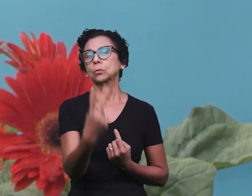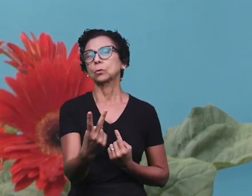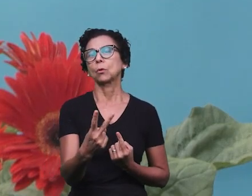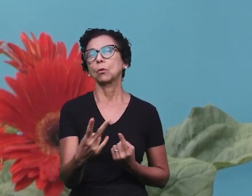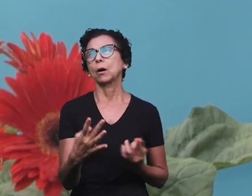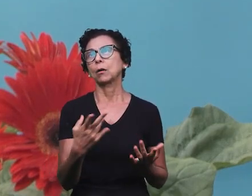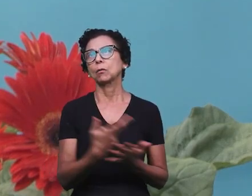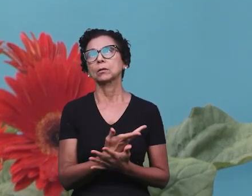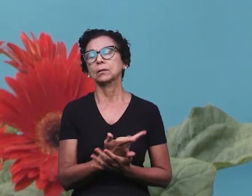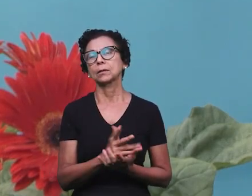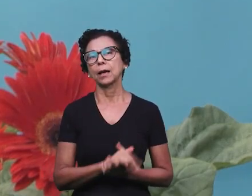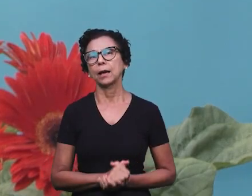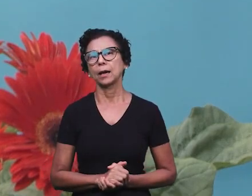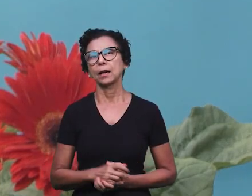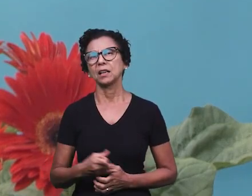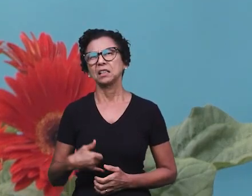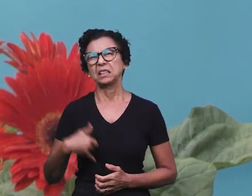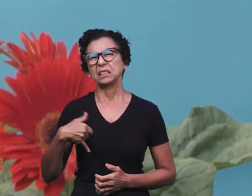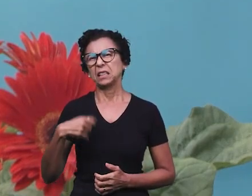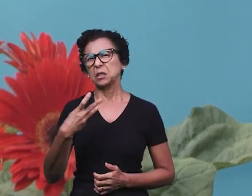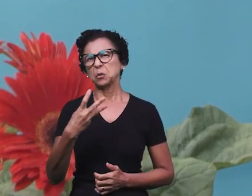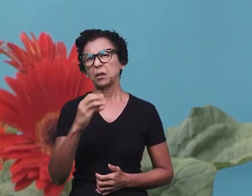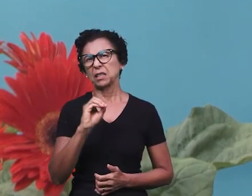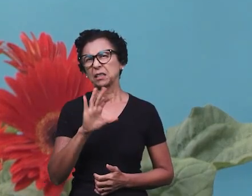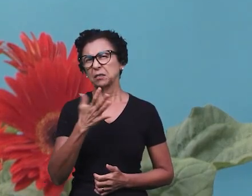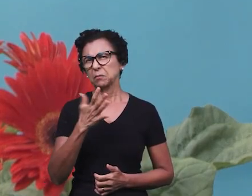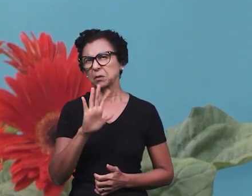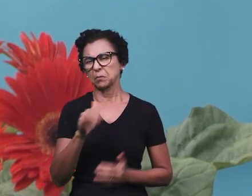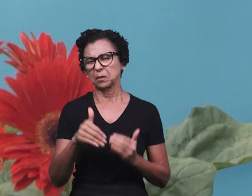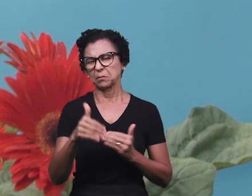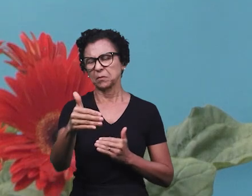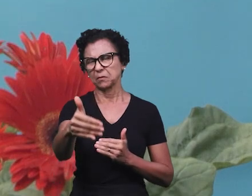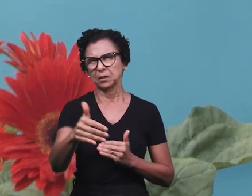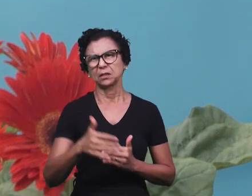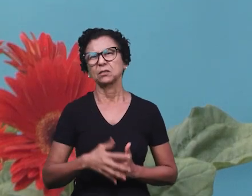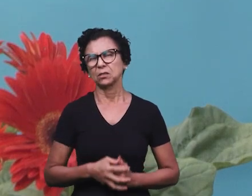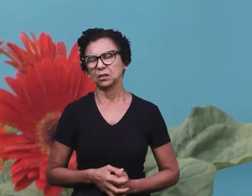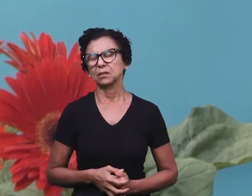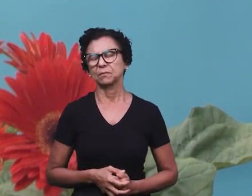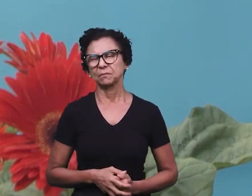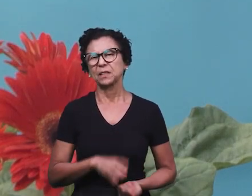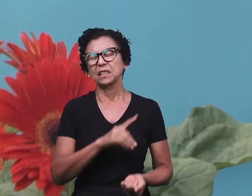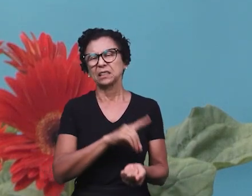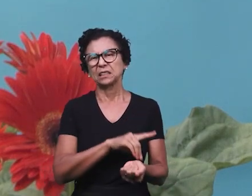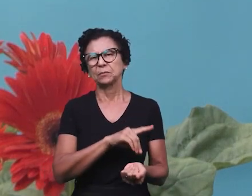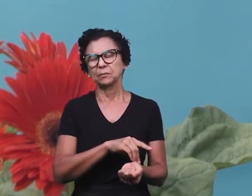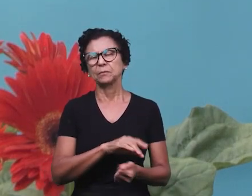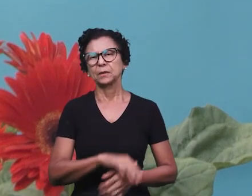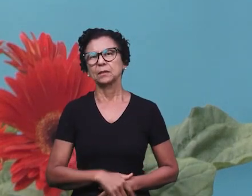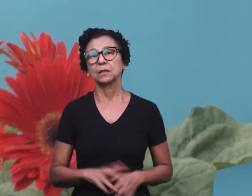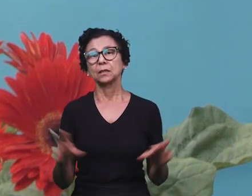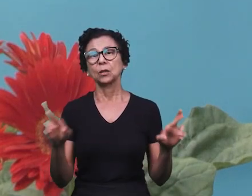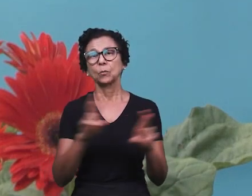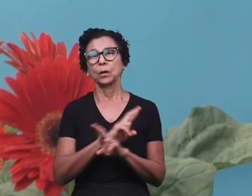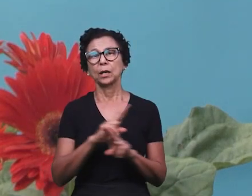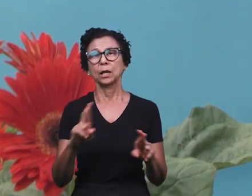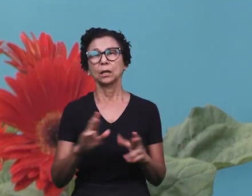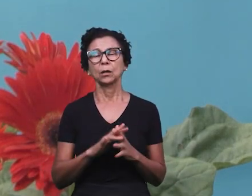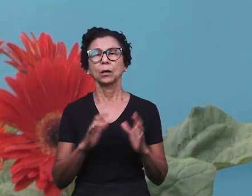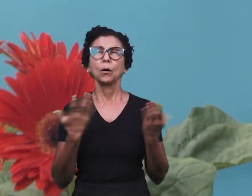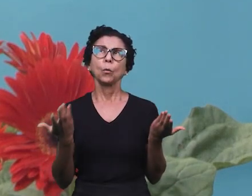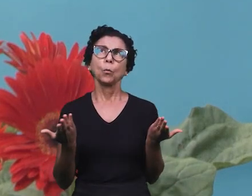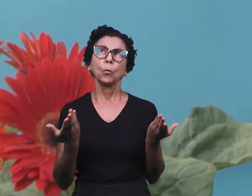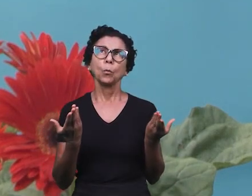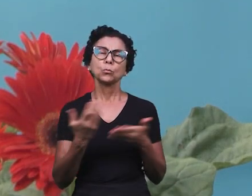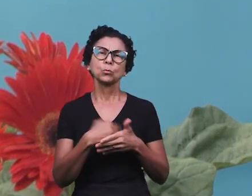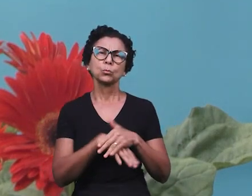ocorre geralmente a partir da 4ª década de vida. Então, esse diabetes é muito relacionado com o modo de vida do